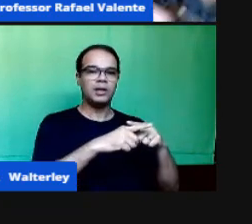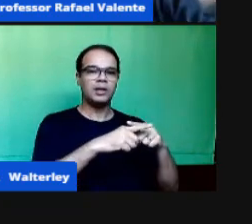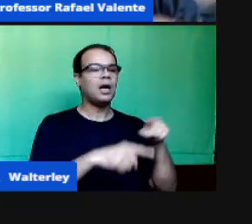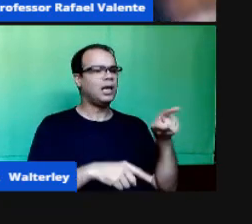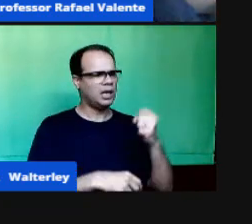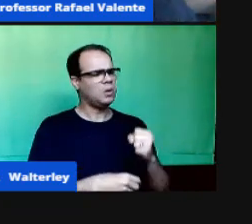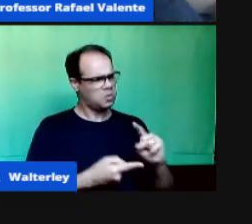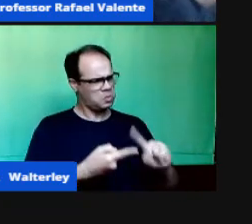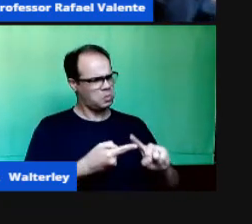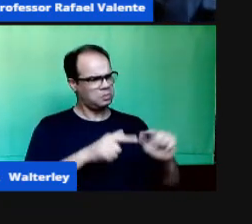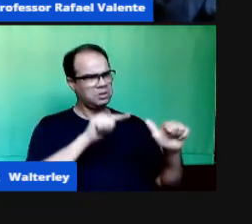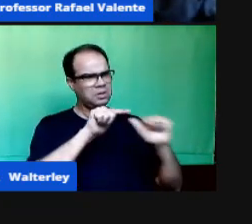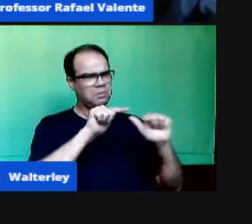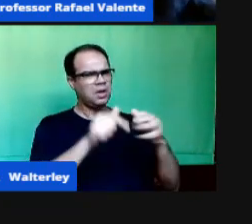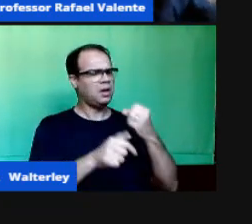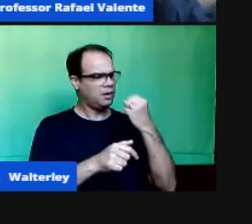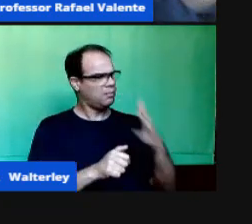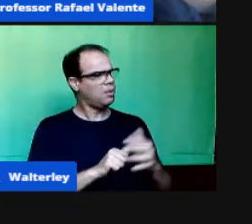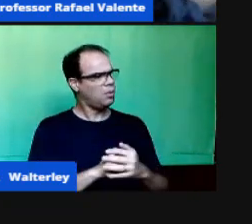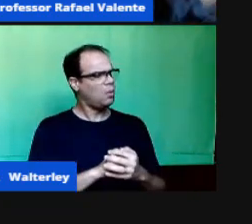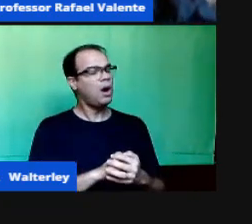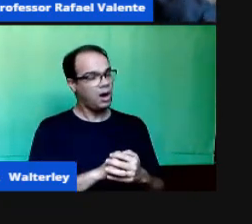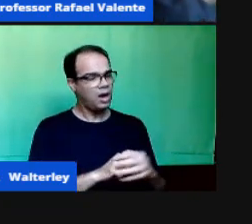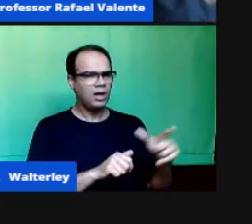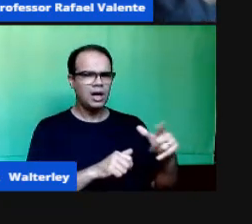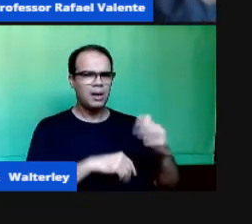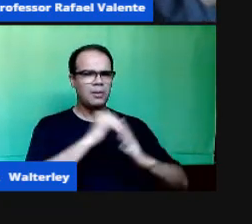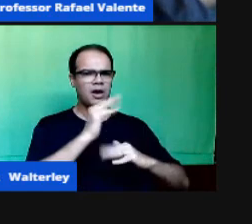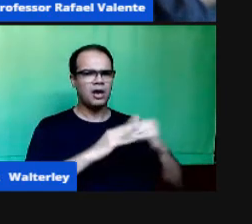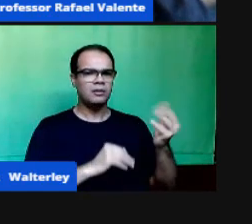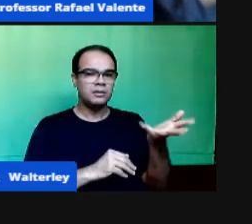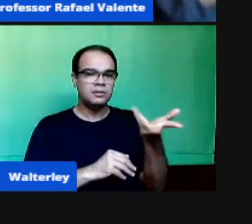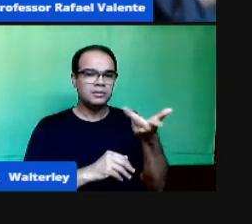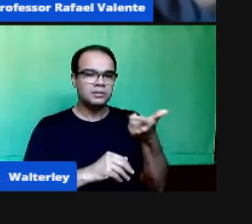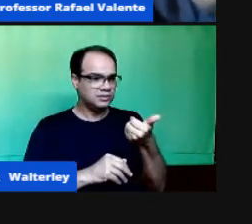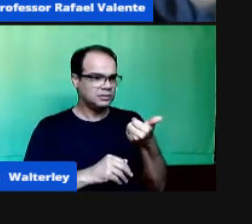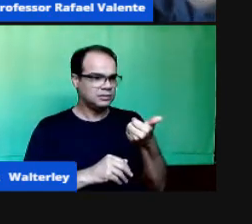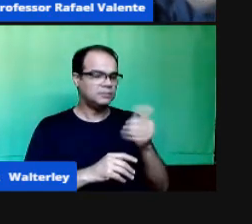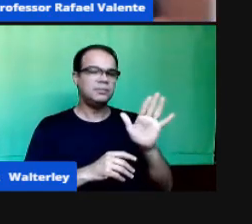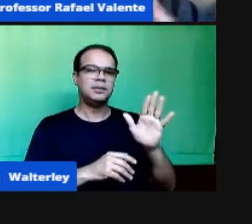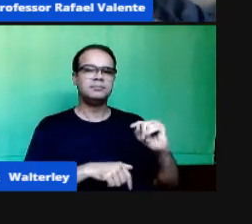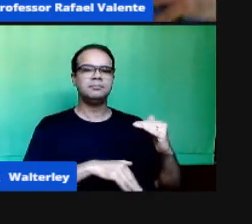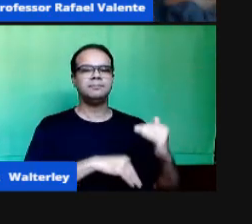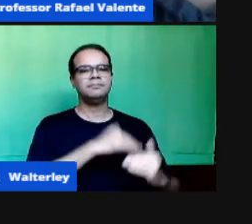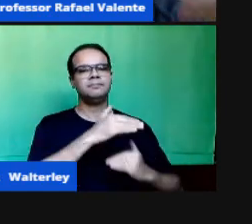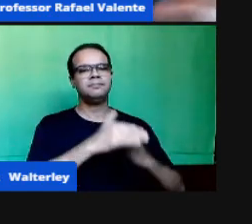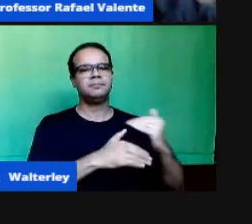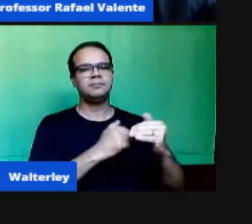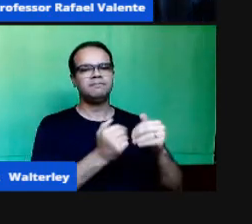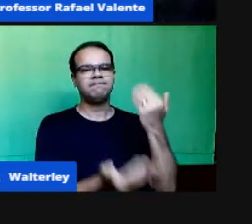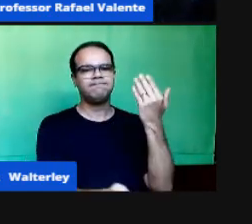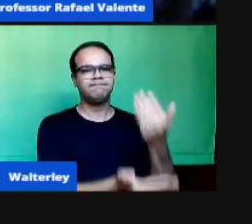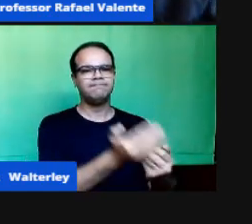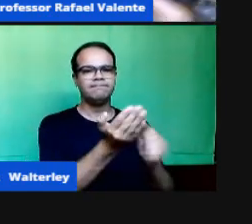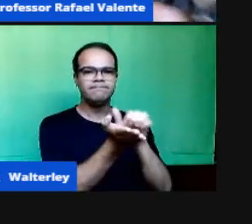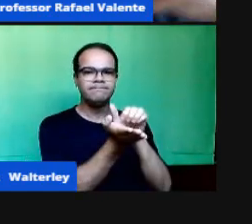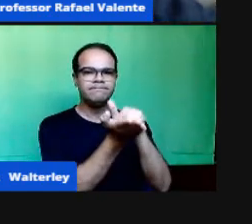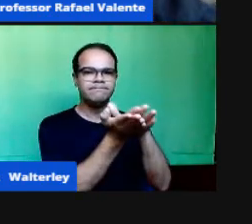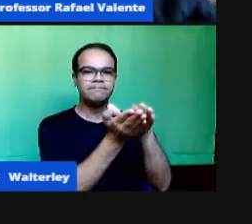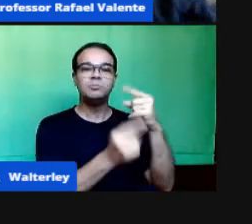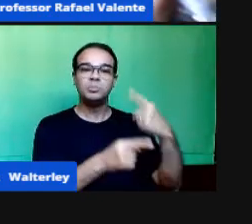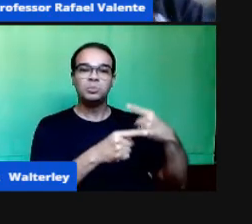sou demitido pela minha falta de relacionamento interpessoal. Como é que eu me relaciono com o meu